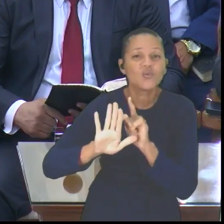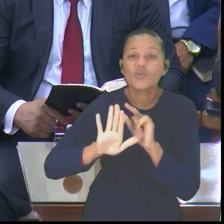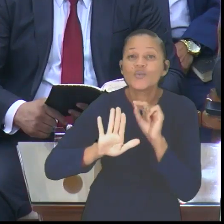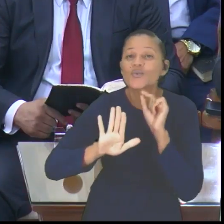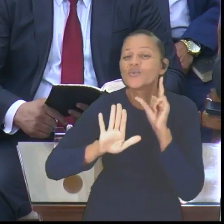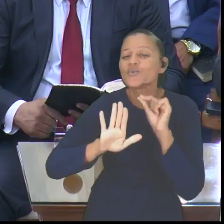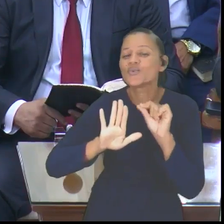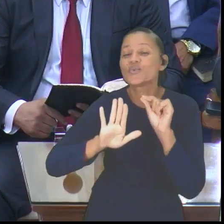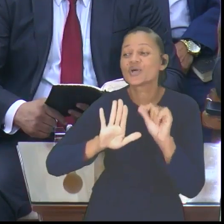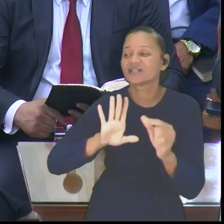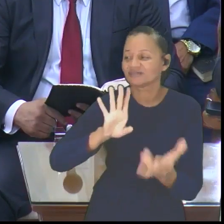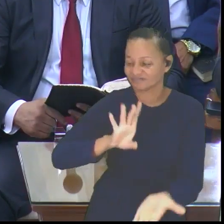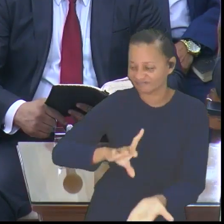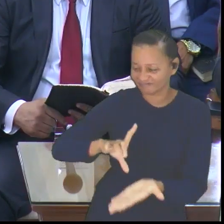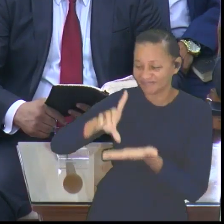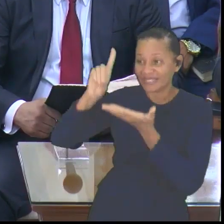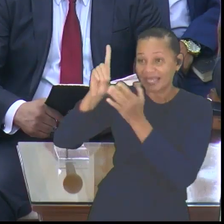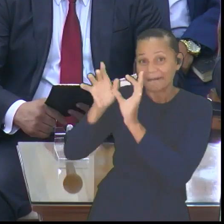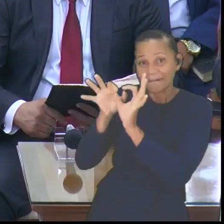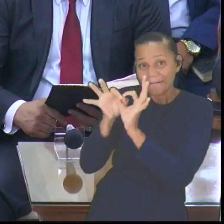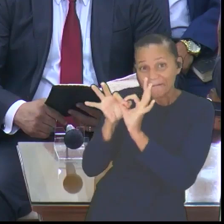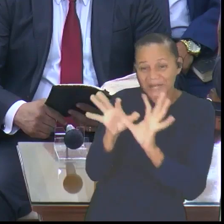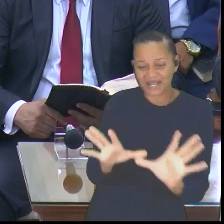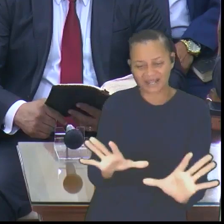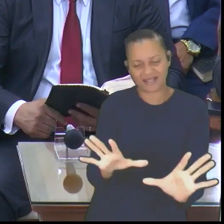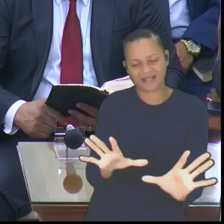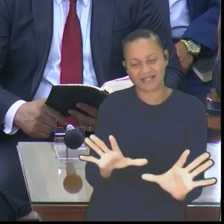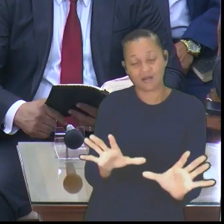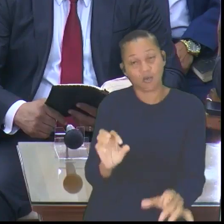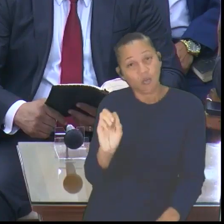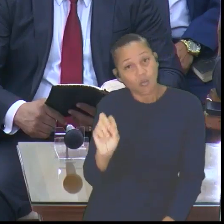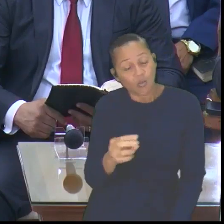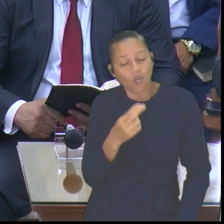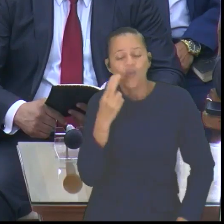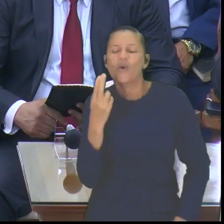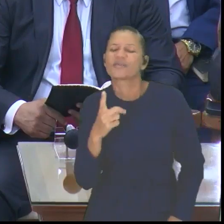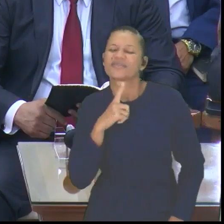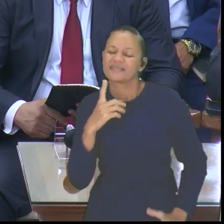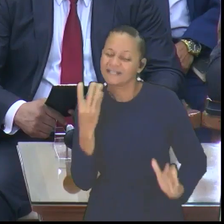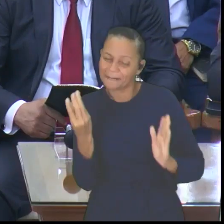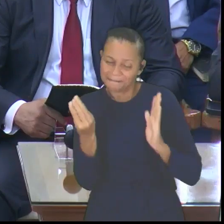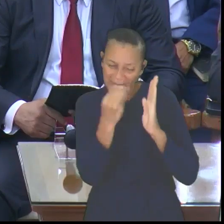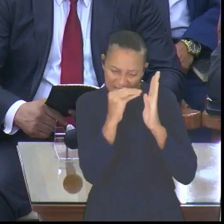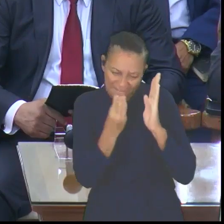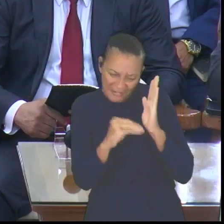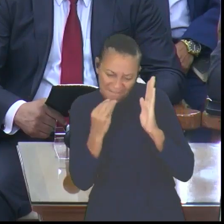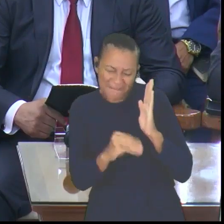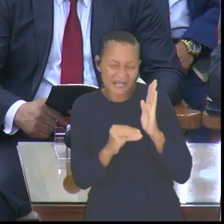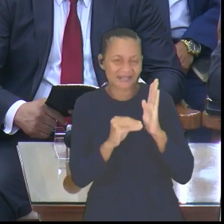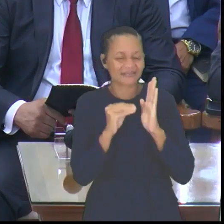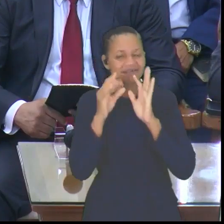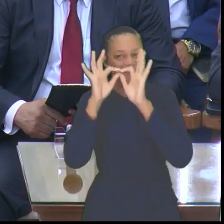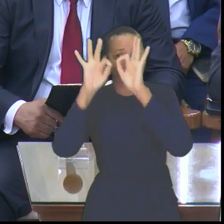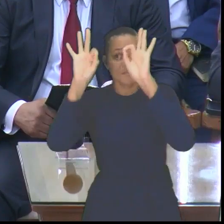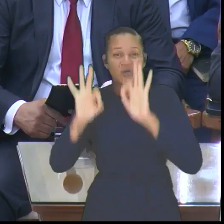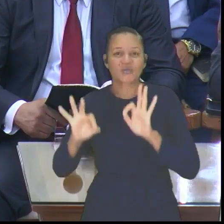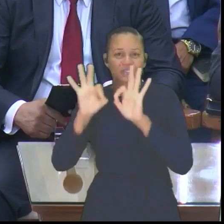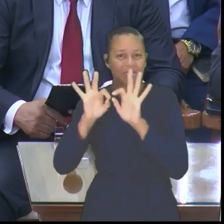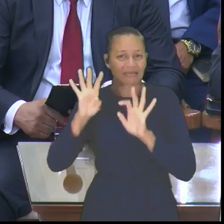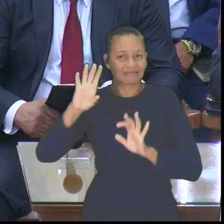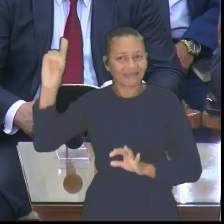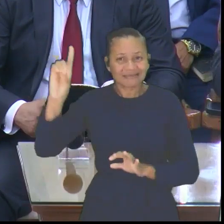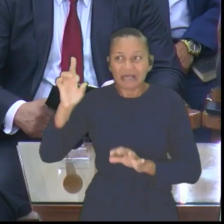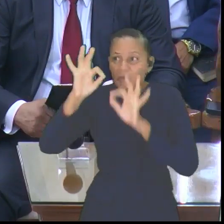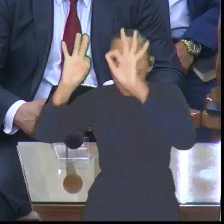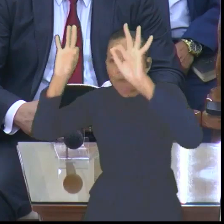se Deus permitir, ou se estiver nos planos de Deus aquilo também. Mas se não estiver